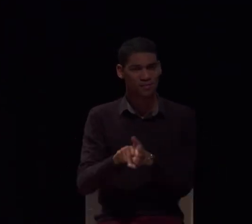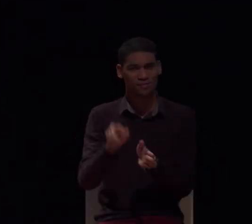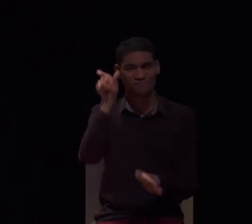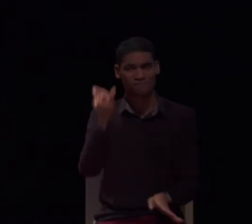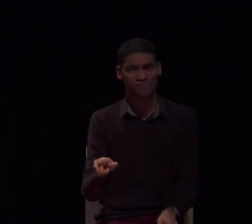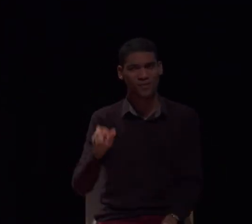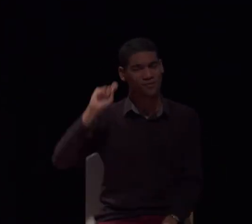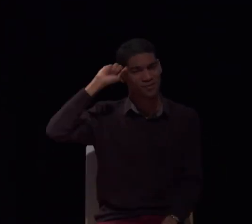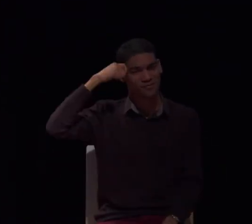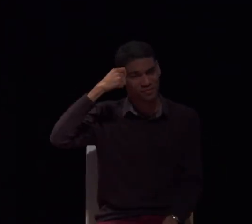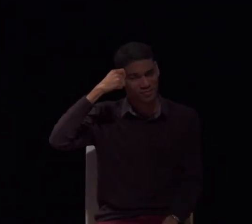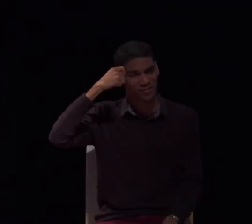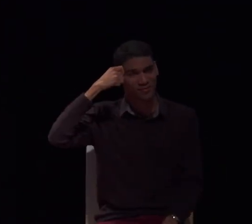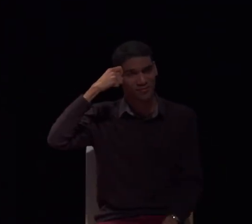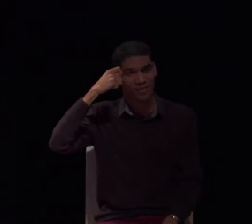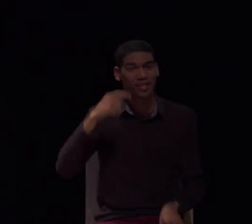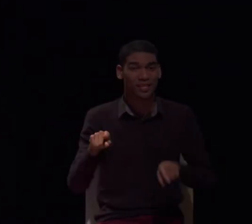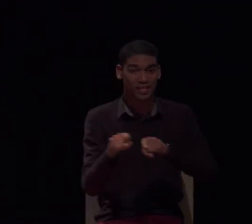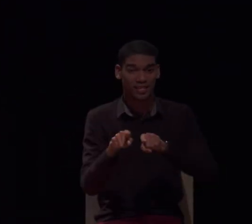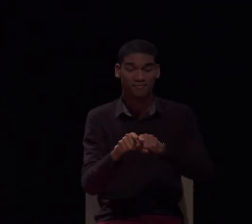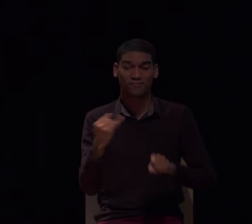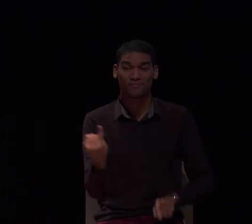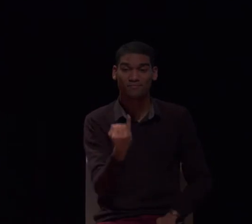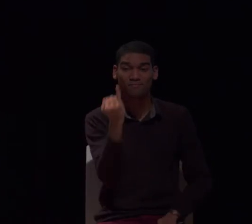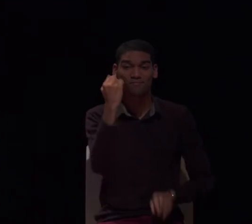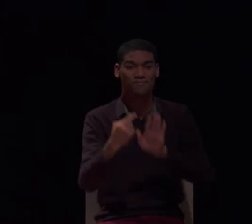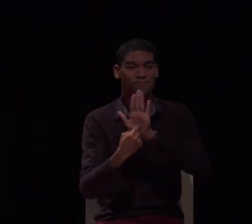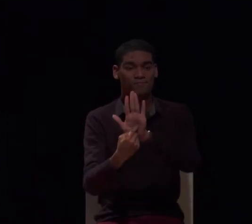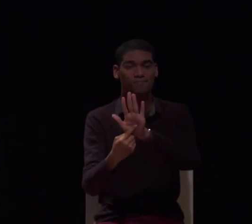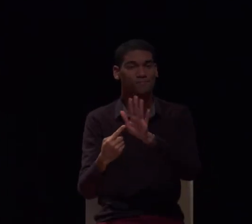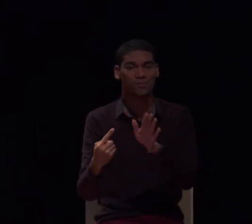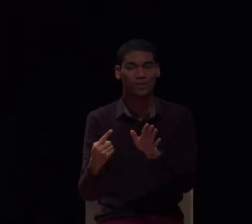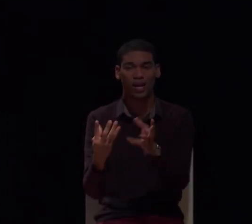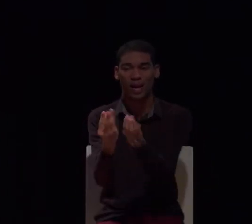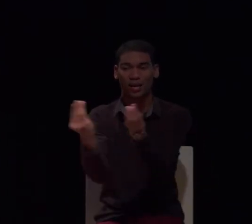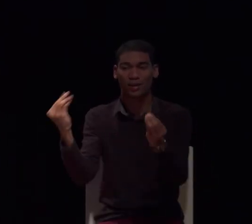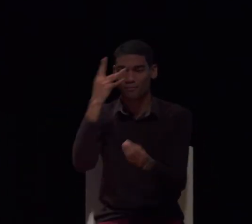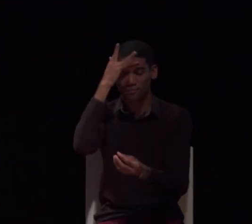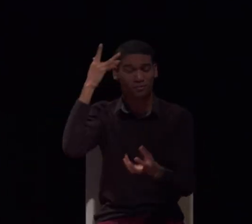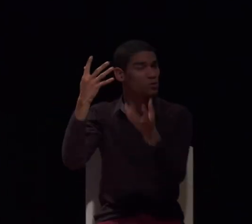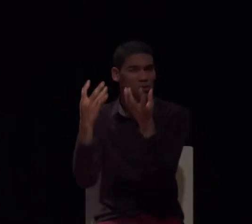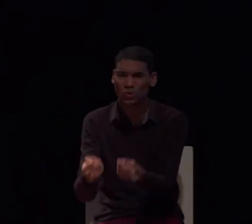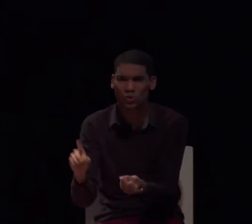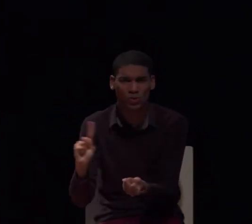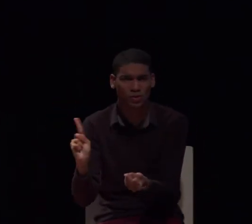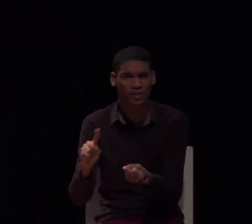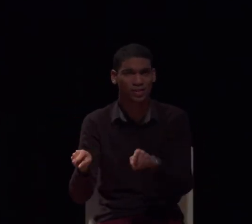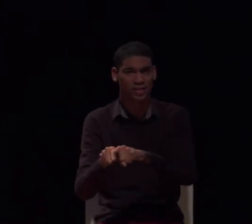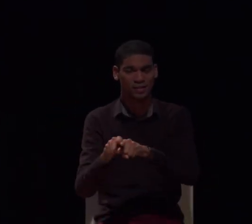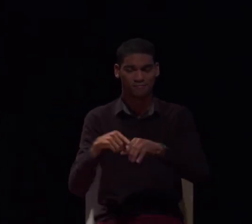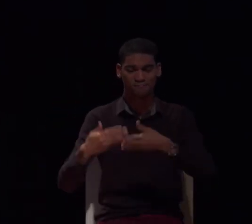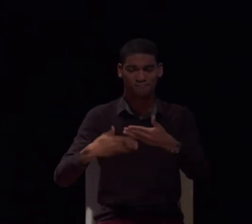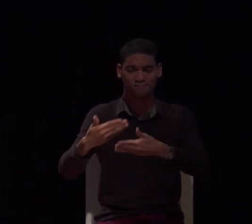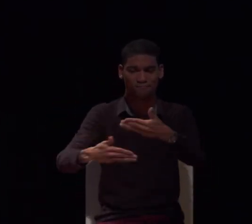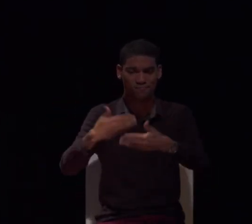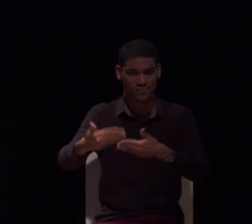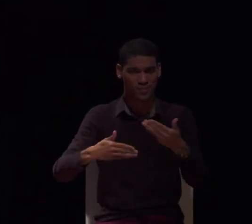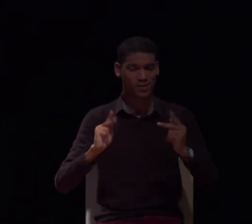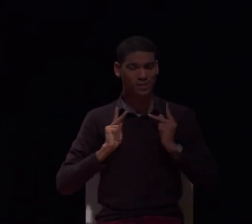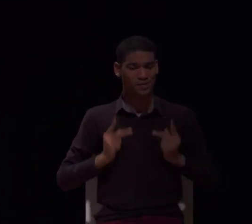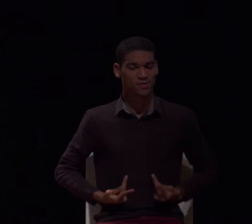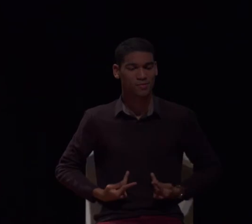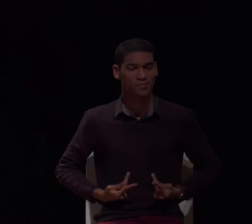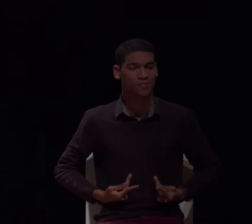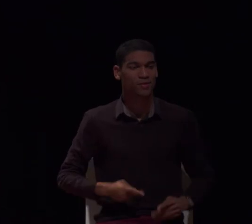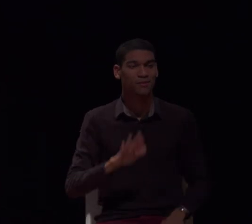ea importância de mostrar processo de resistência e se pra esse processo de humanização mas a gente